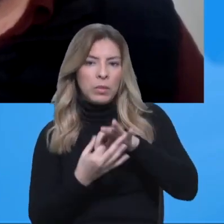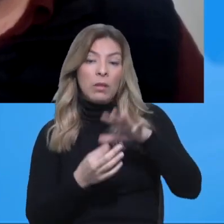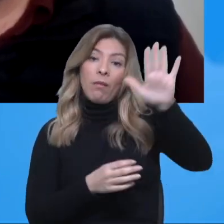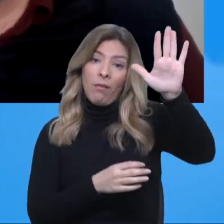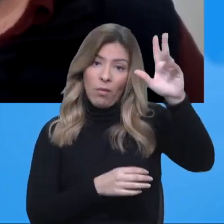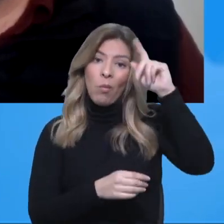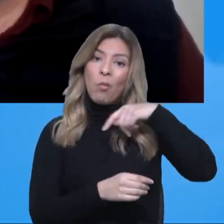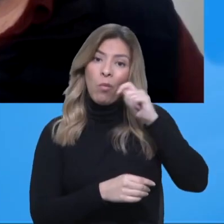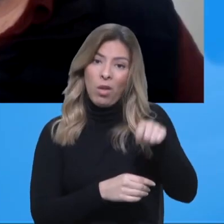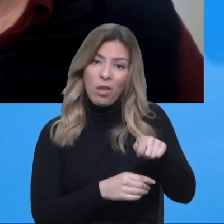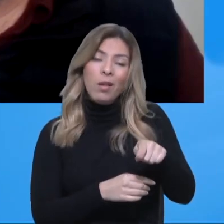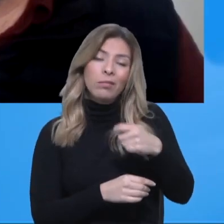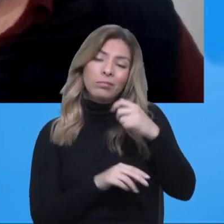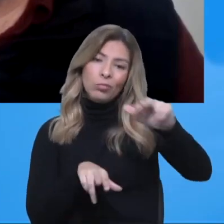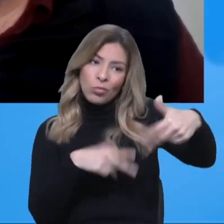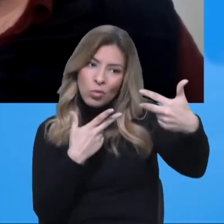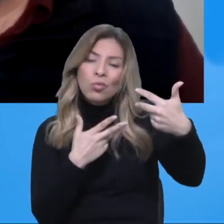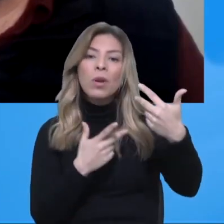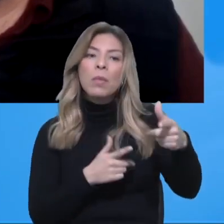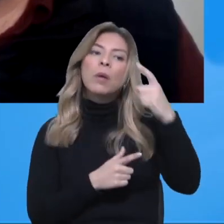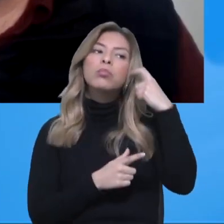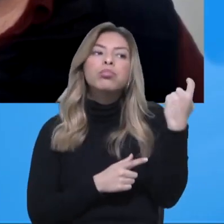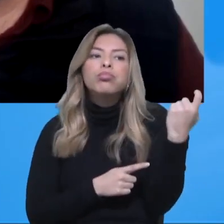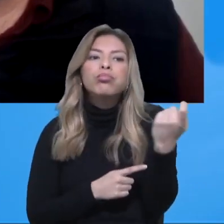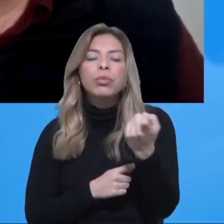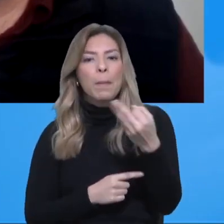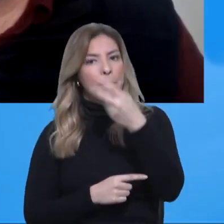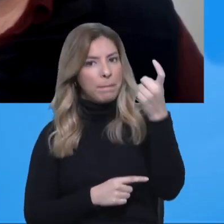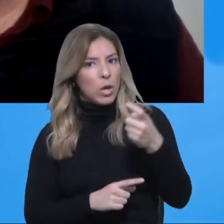sobre esta procura da paz para o país e continuação de bom trabalho.